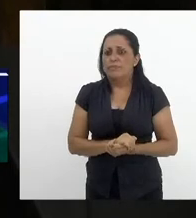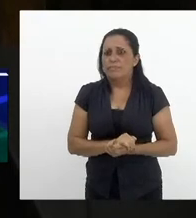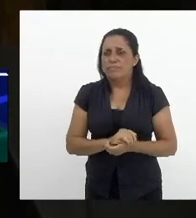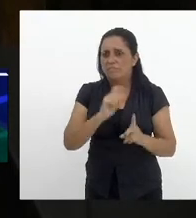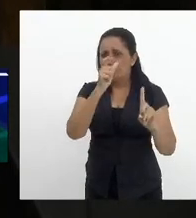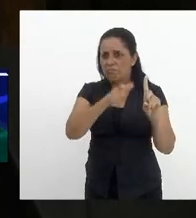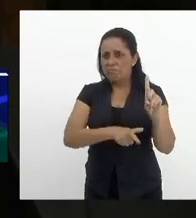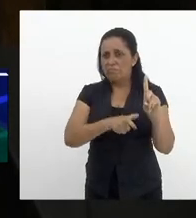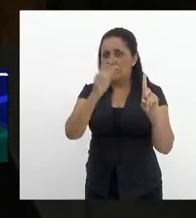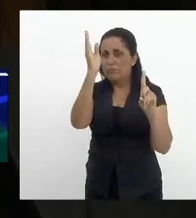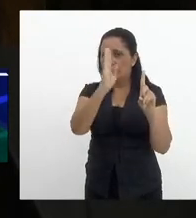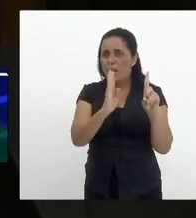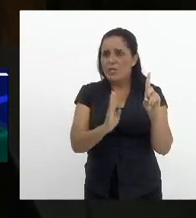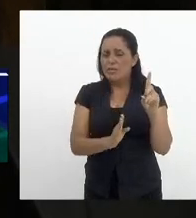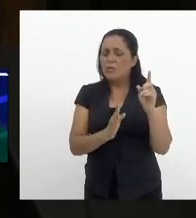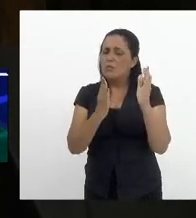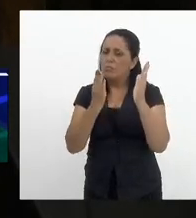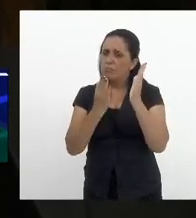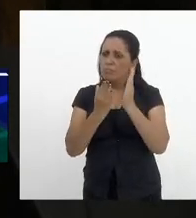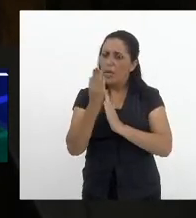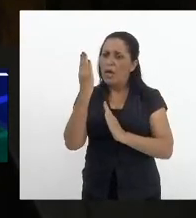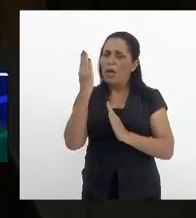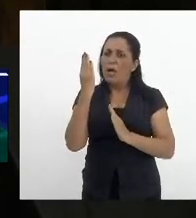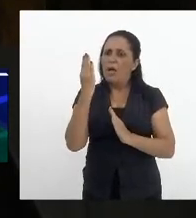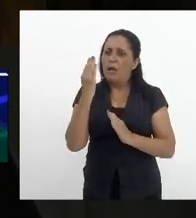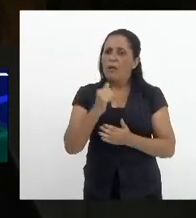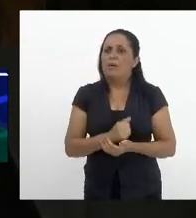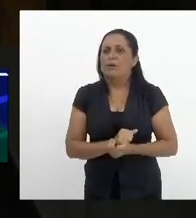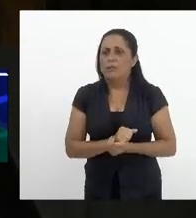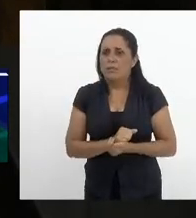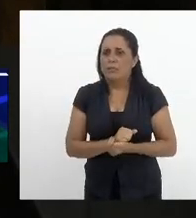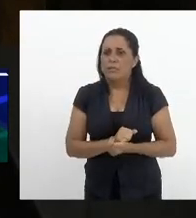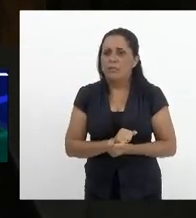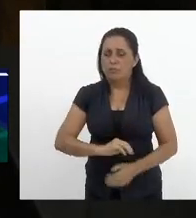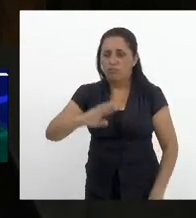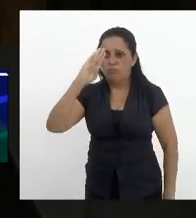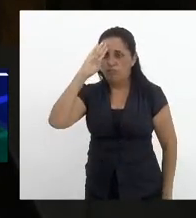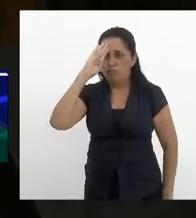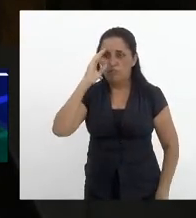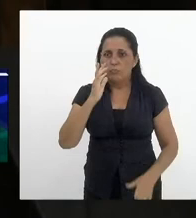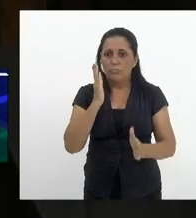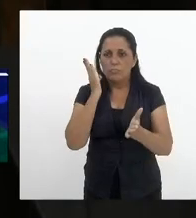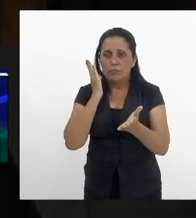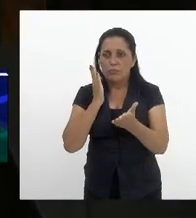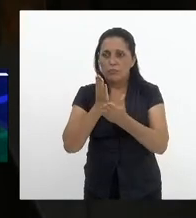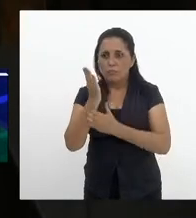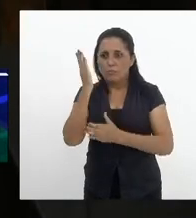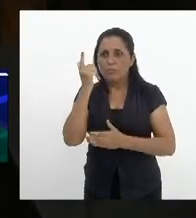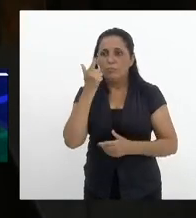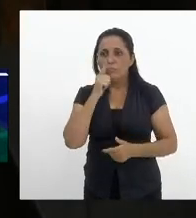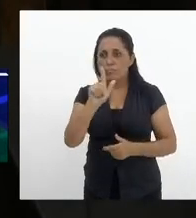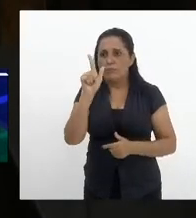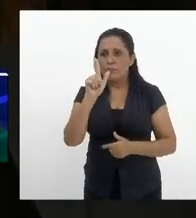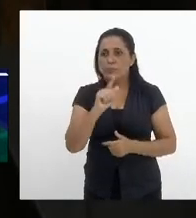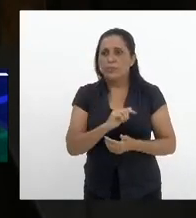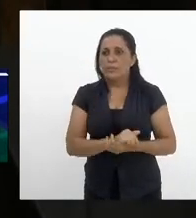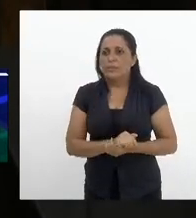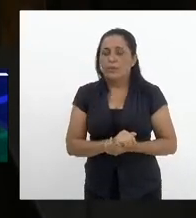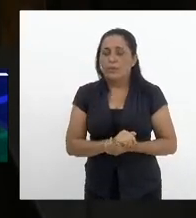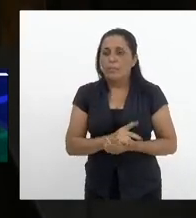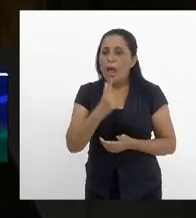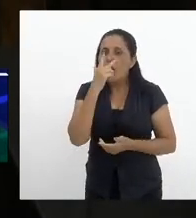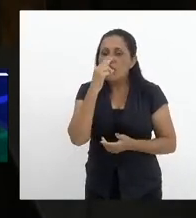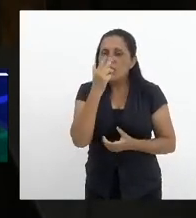o Brasil conseguiu sair do regime ditatorial num buraco